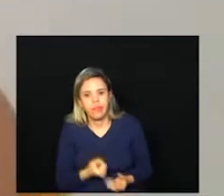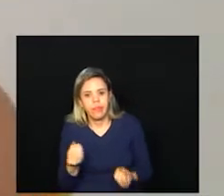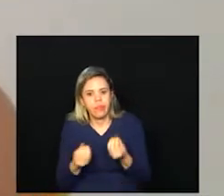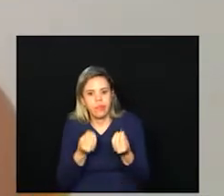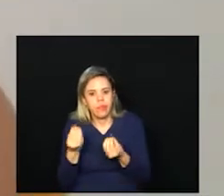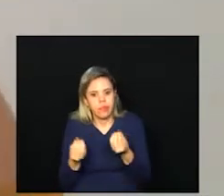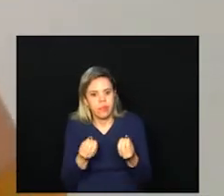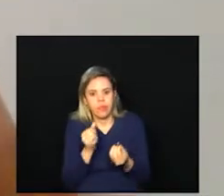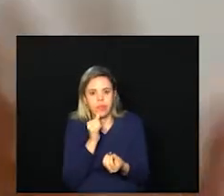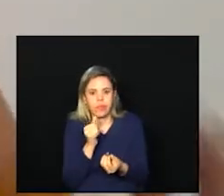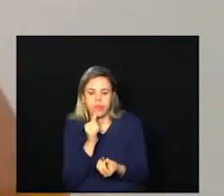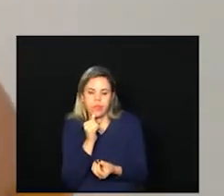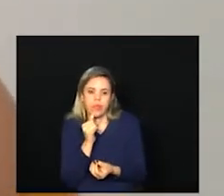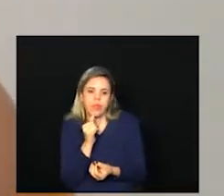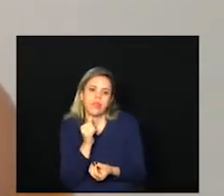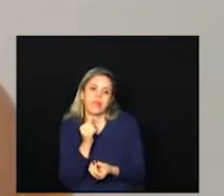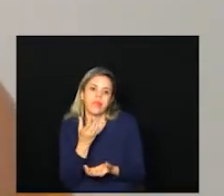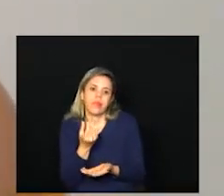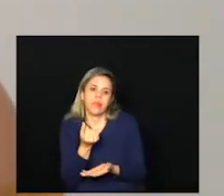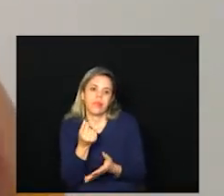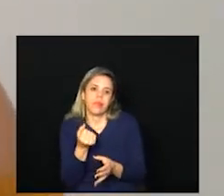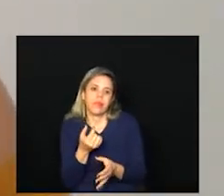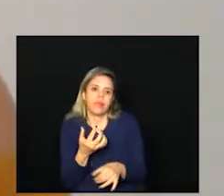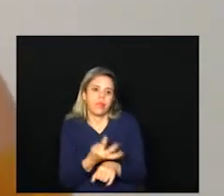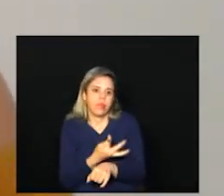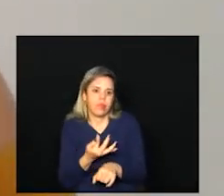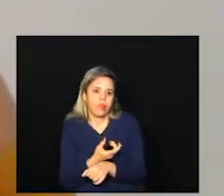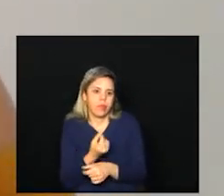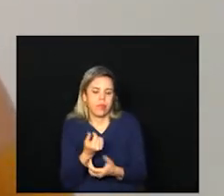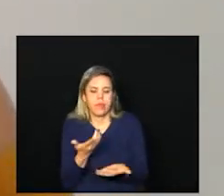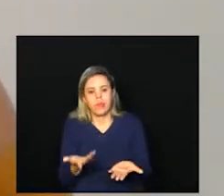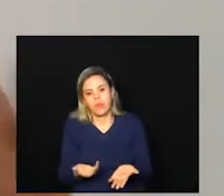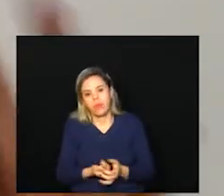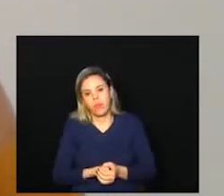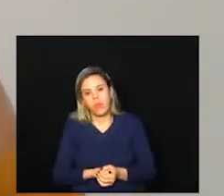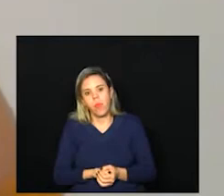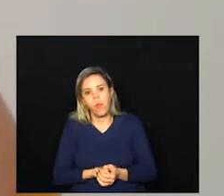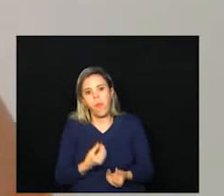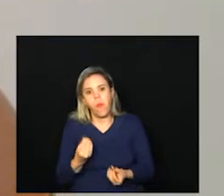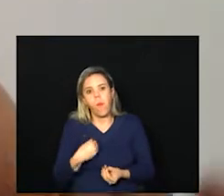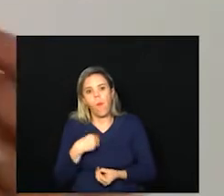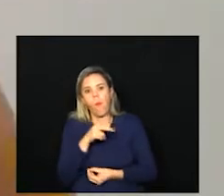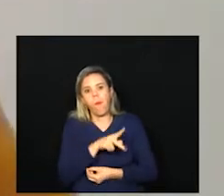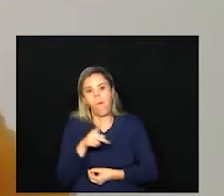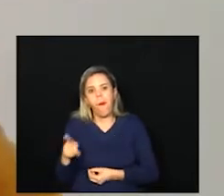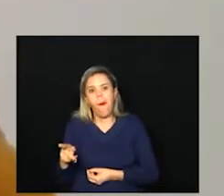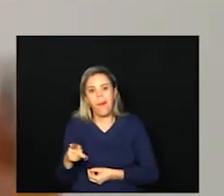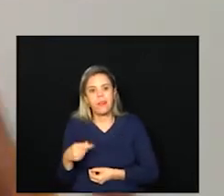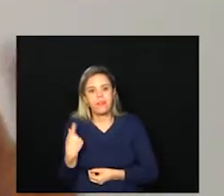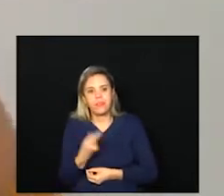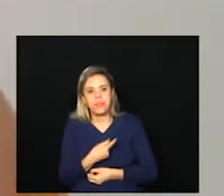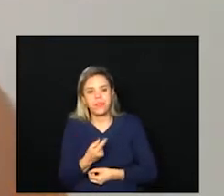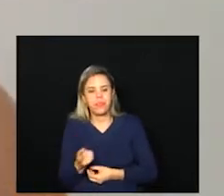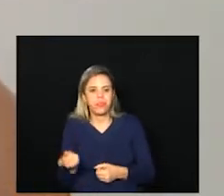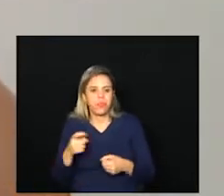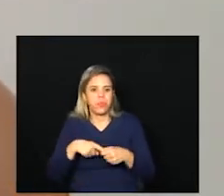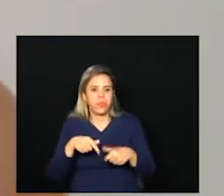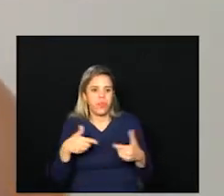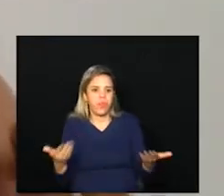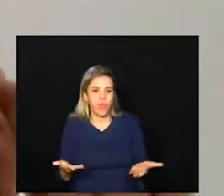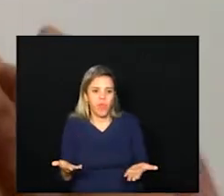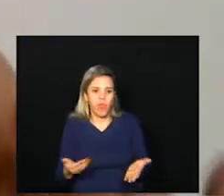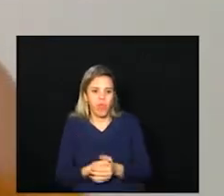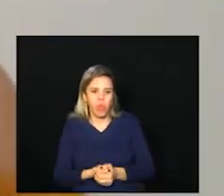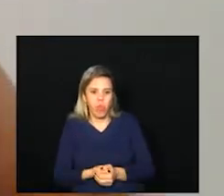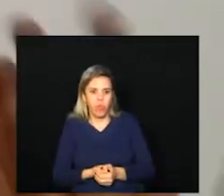iria ser a questão financeira, né? Como eu sou professora, a gente voltou a trabalhar